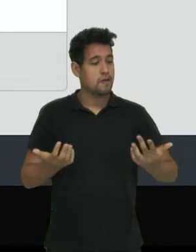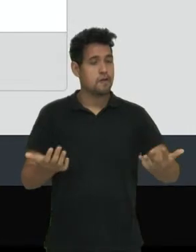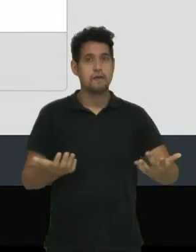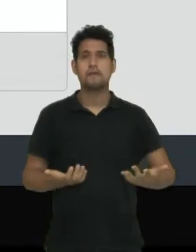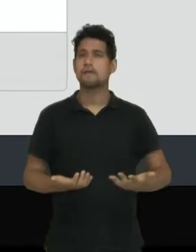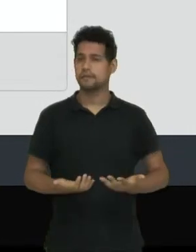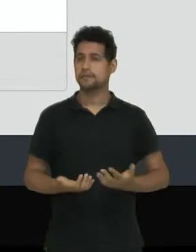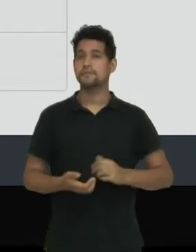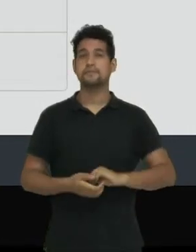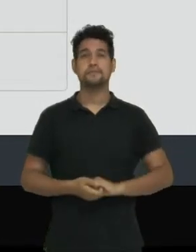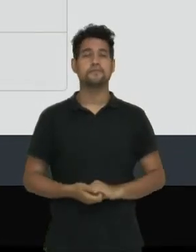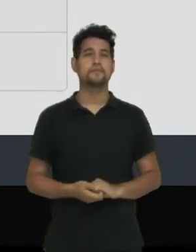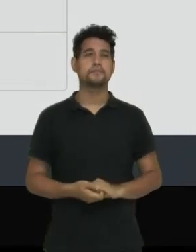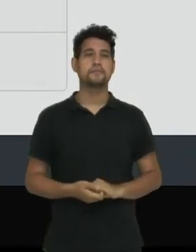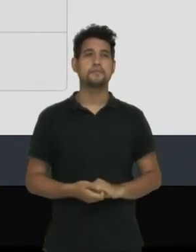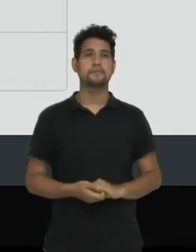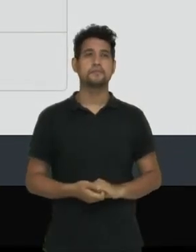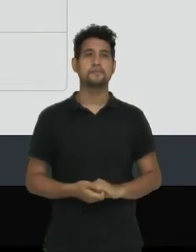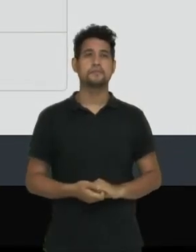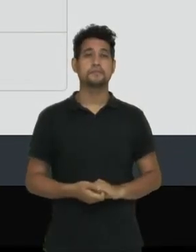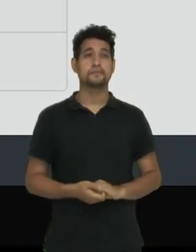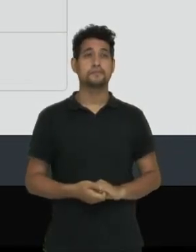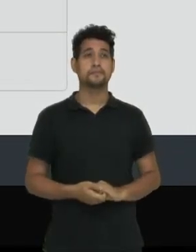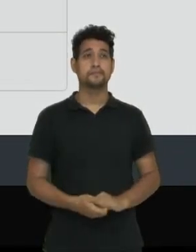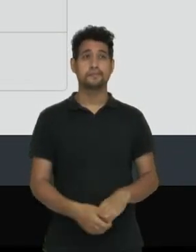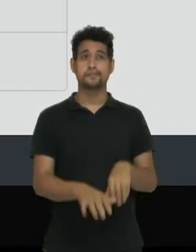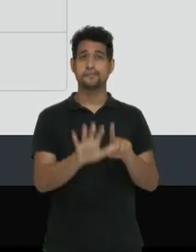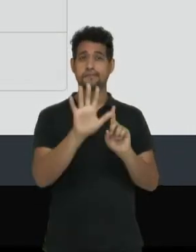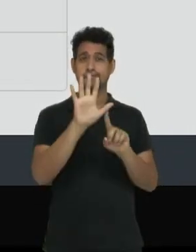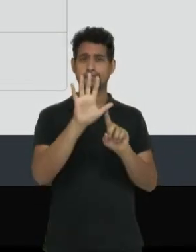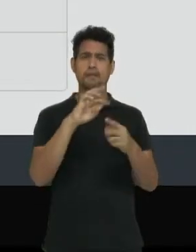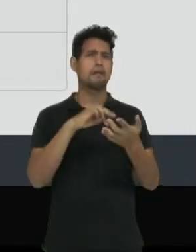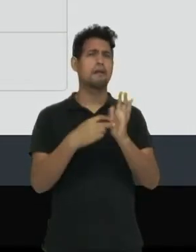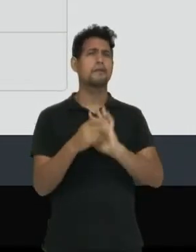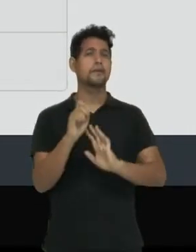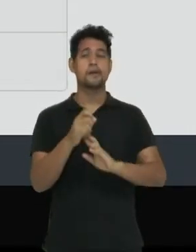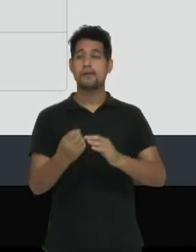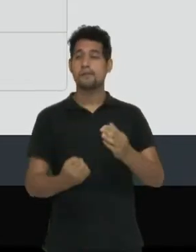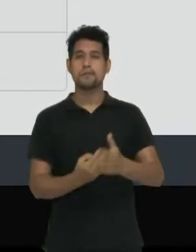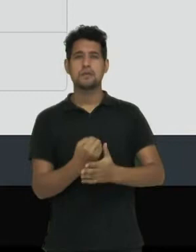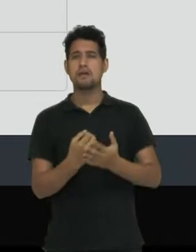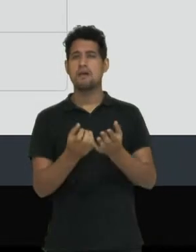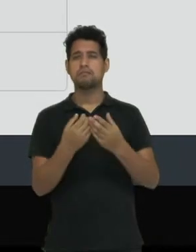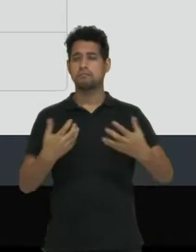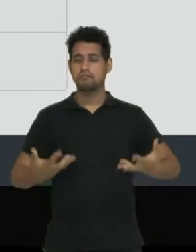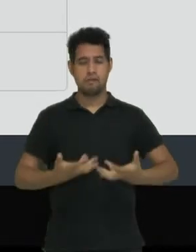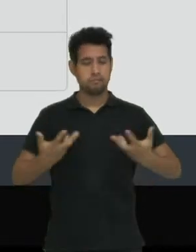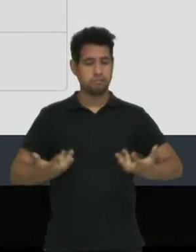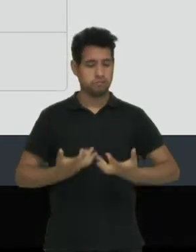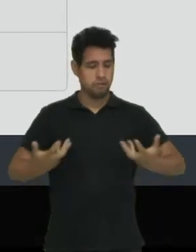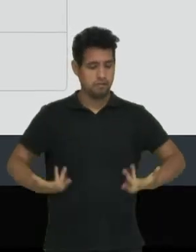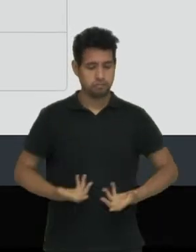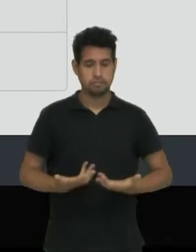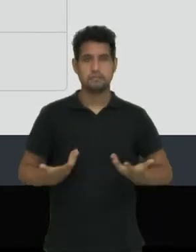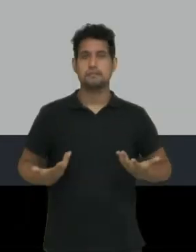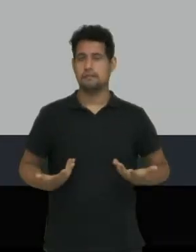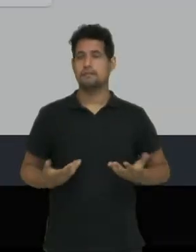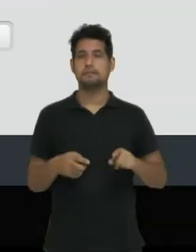Grow vegetables. E growing vegetables, que é plantar verduras.